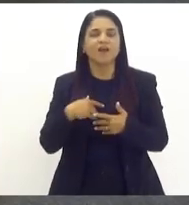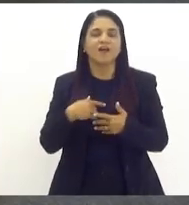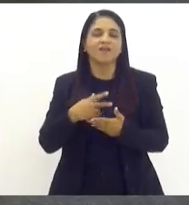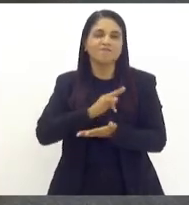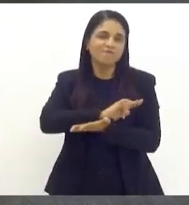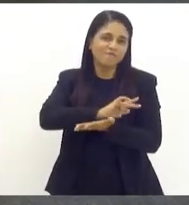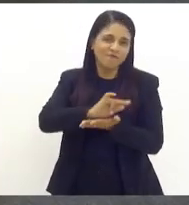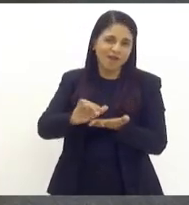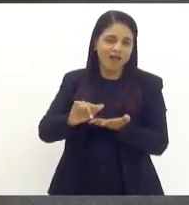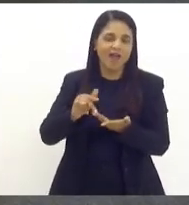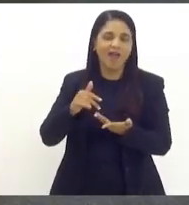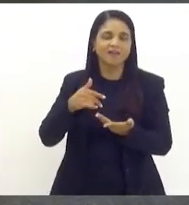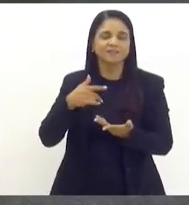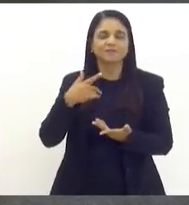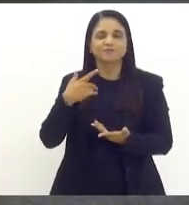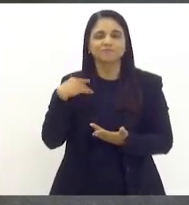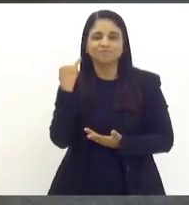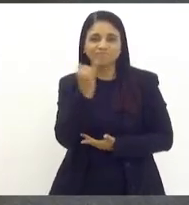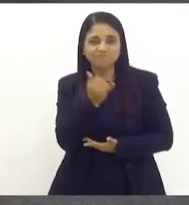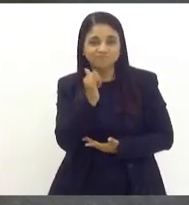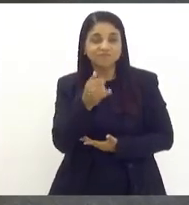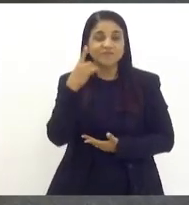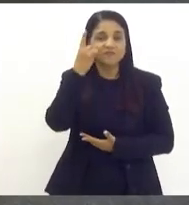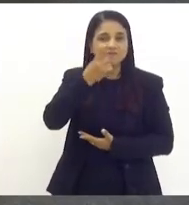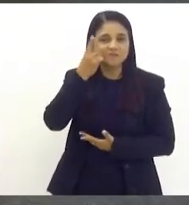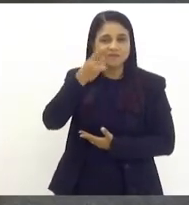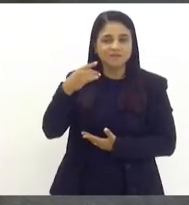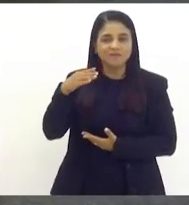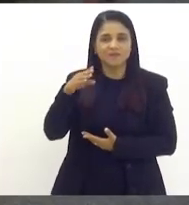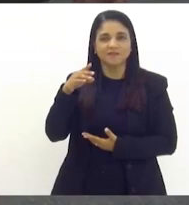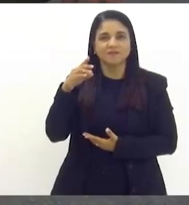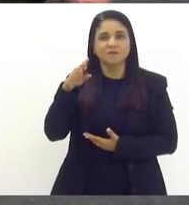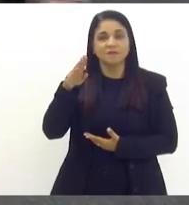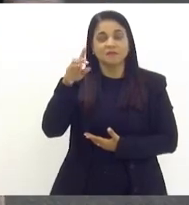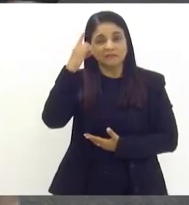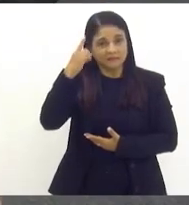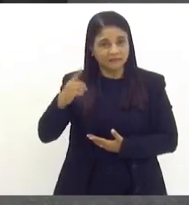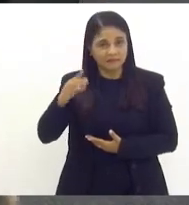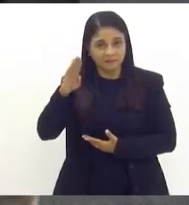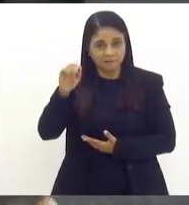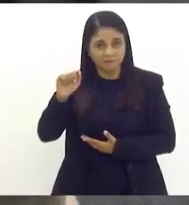a deputada Dani Balbi a indústria audiovisual